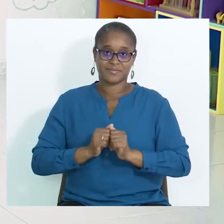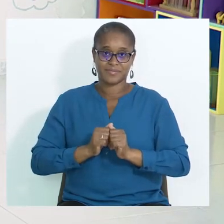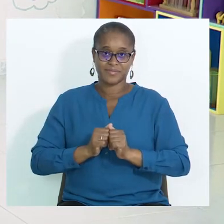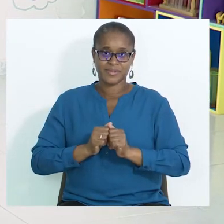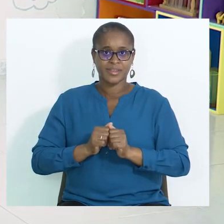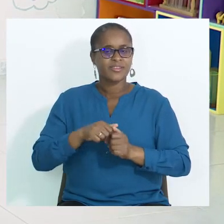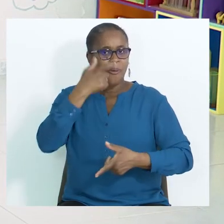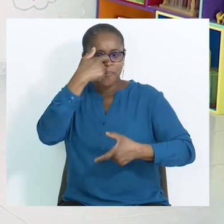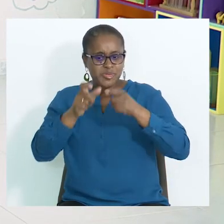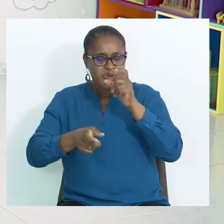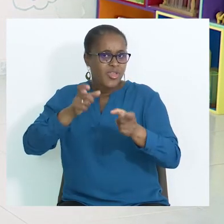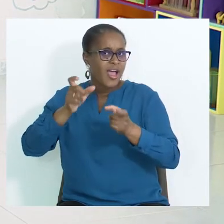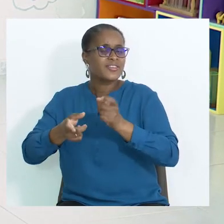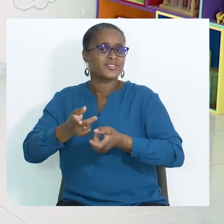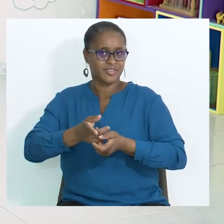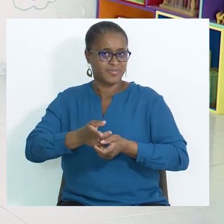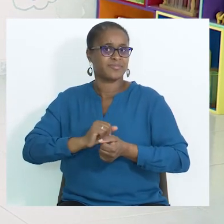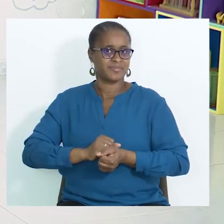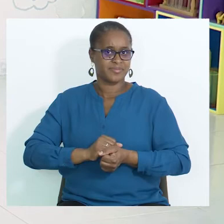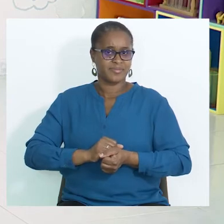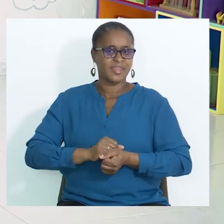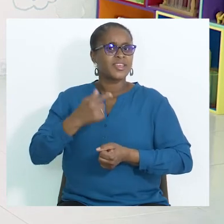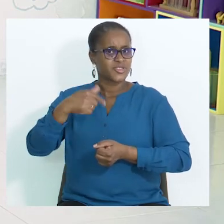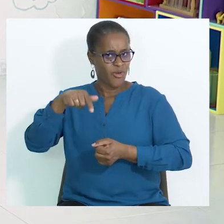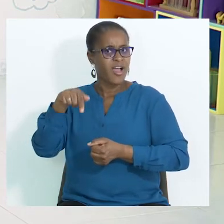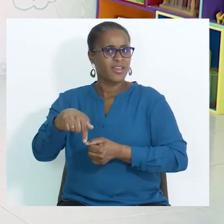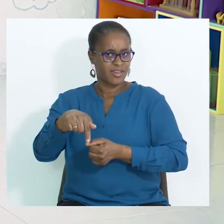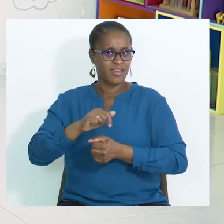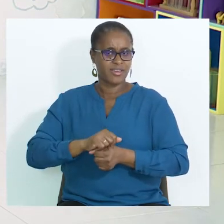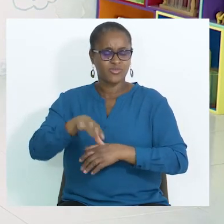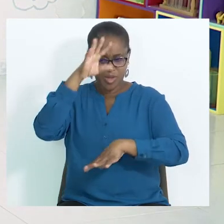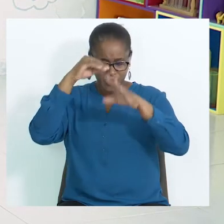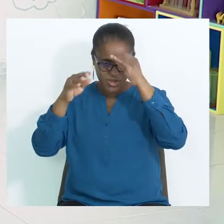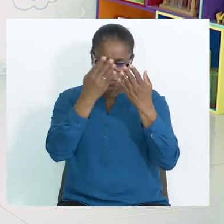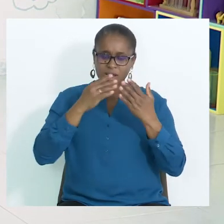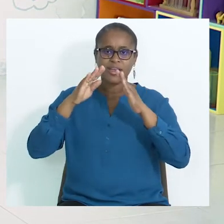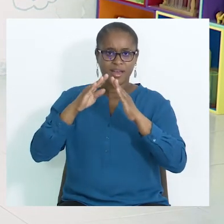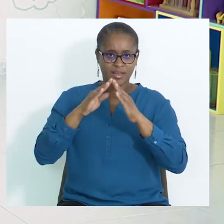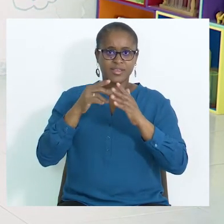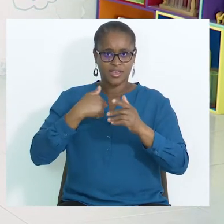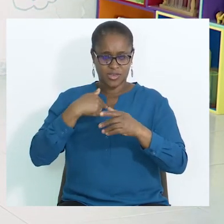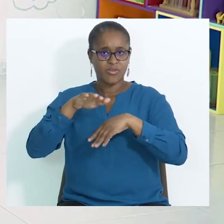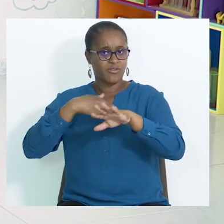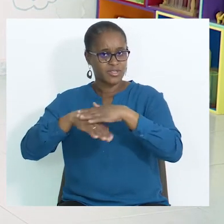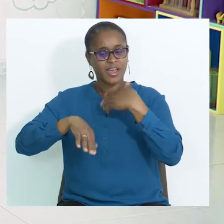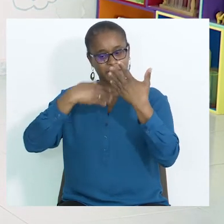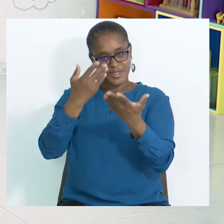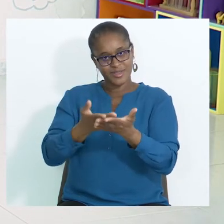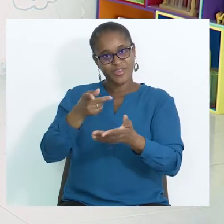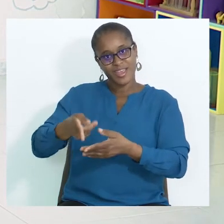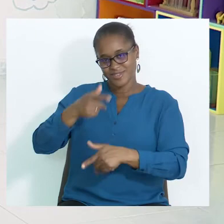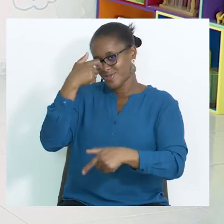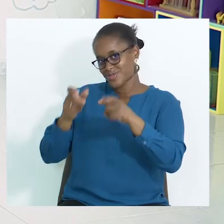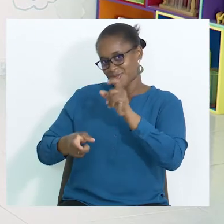casa são personagens que estão a e o aprender estudar em casa vou fazer